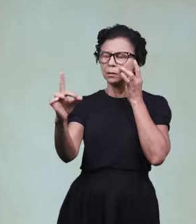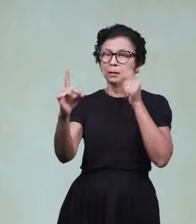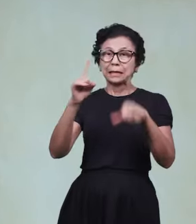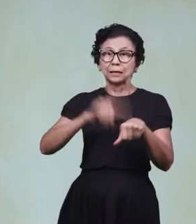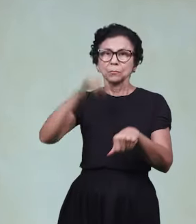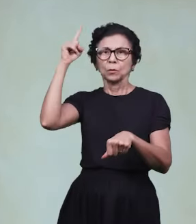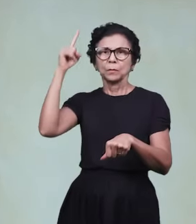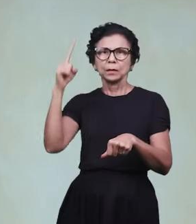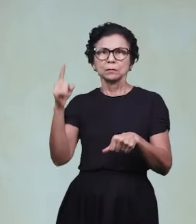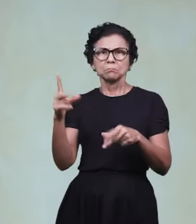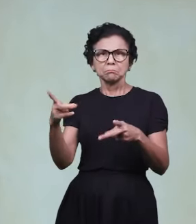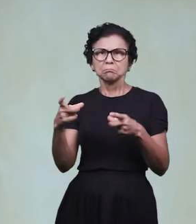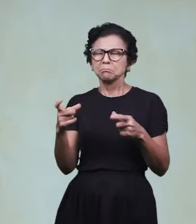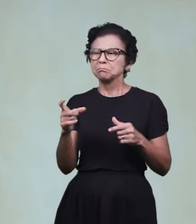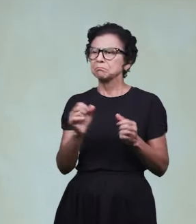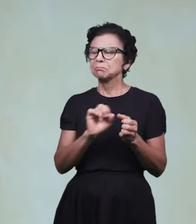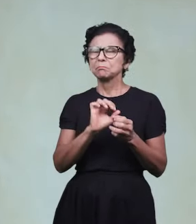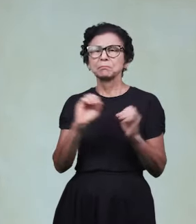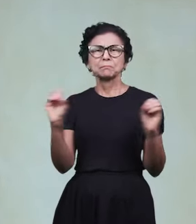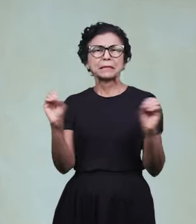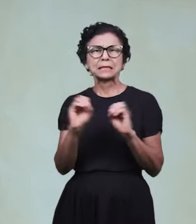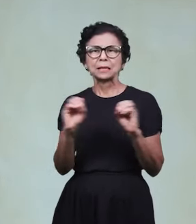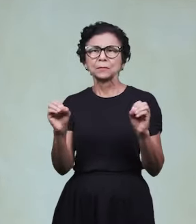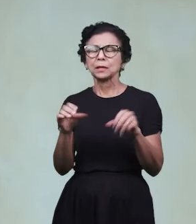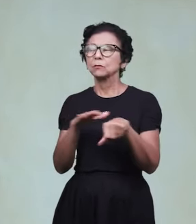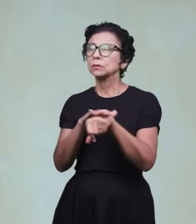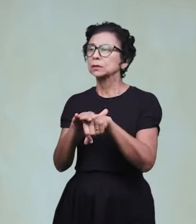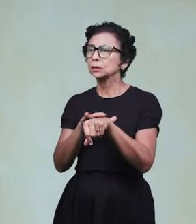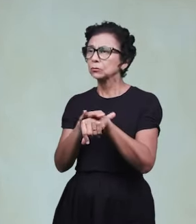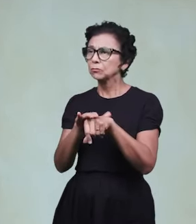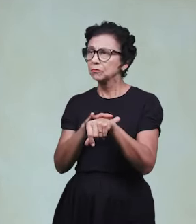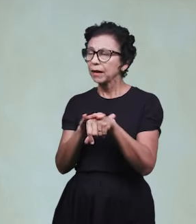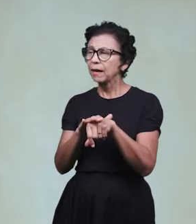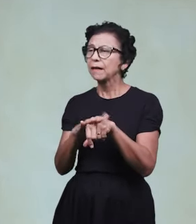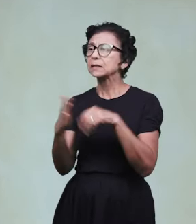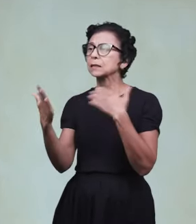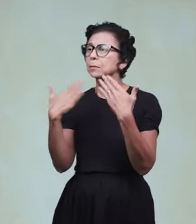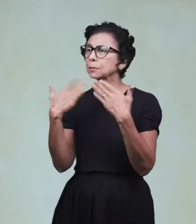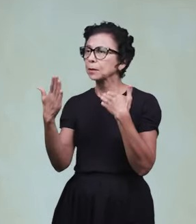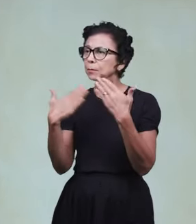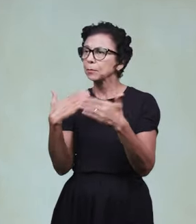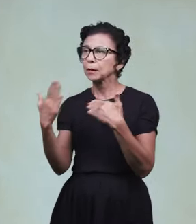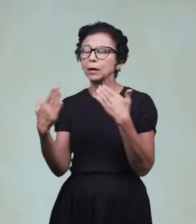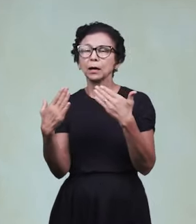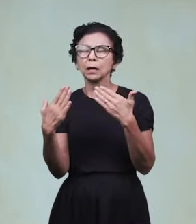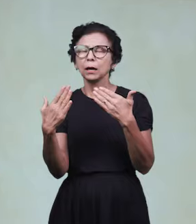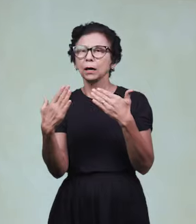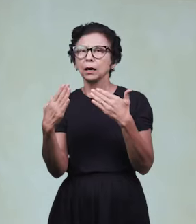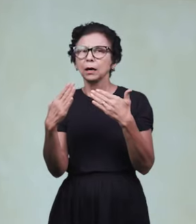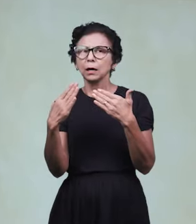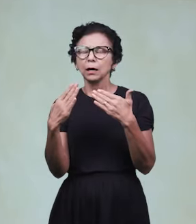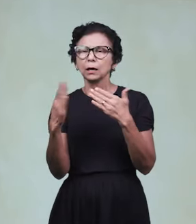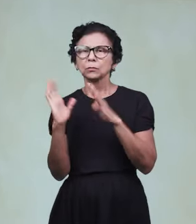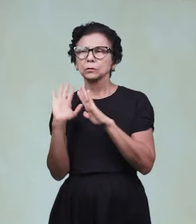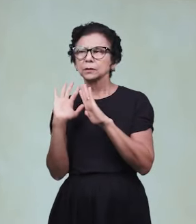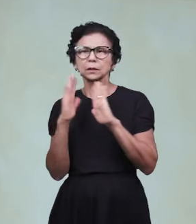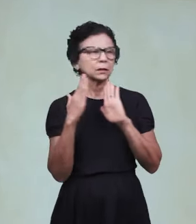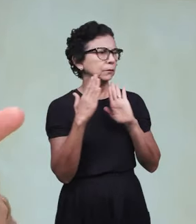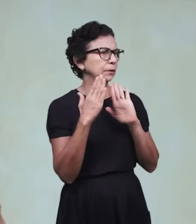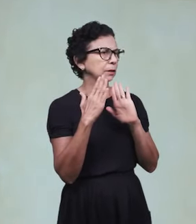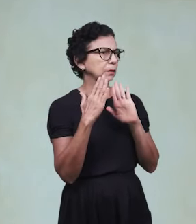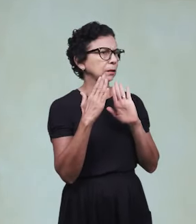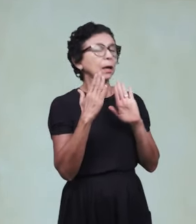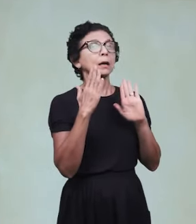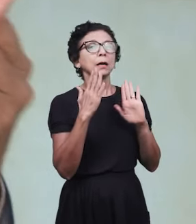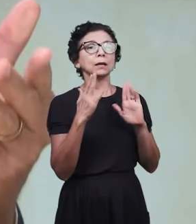anjo. Você conversa, ele te dá uma informação, como foi o caso de Pedro. Só depois que você percebe. Uma